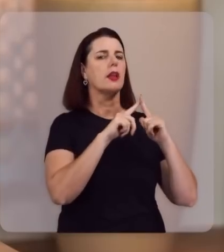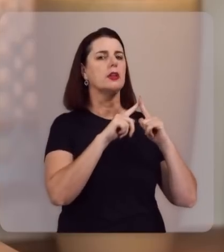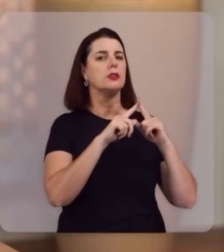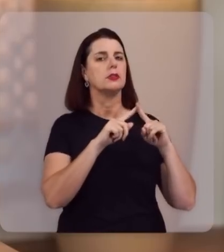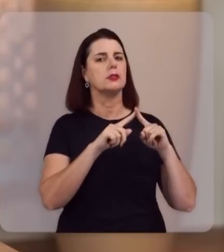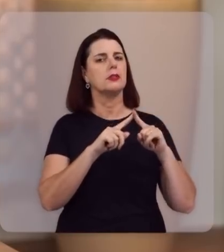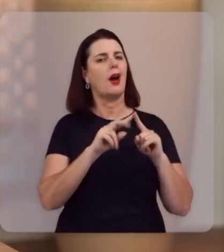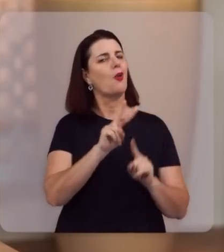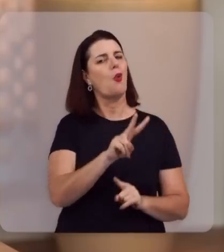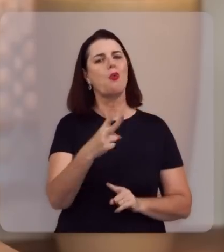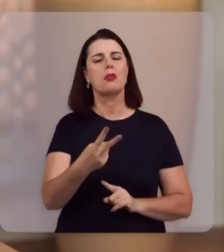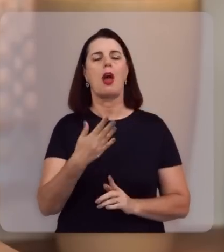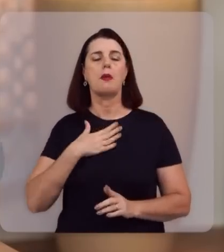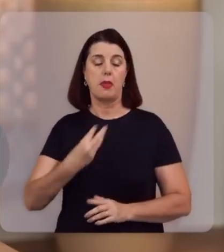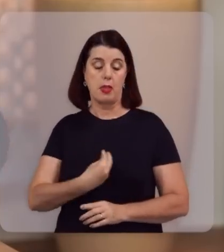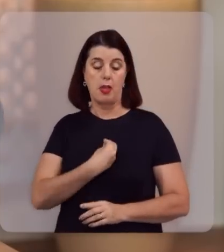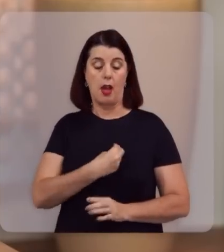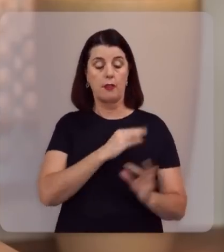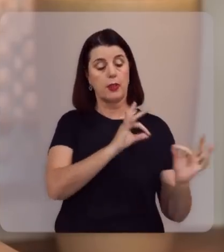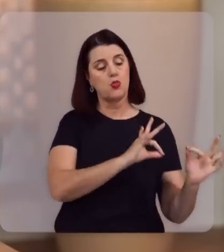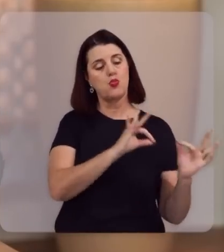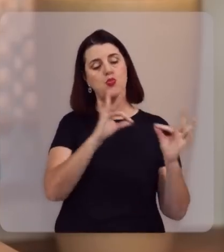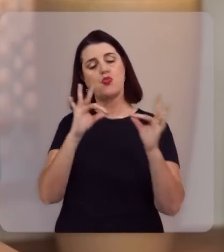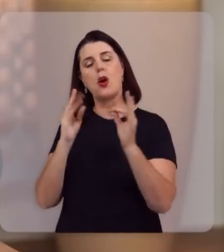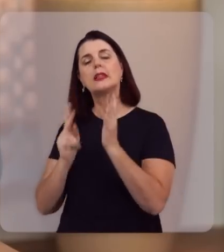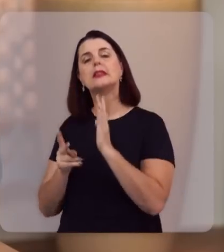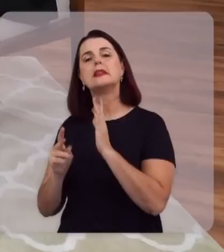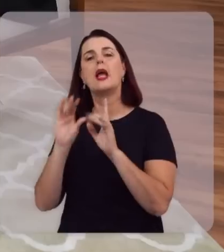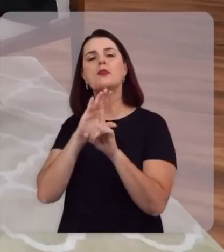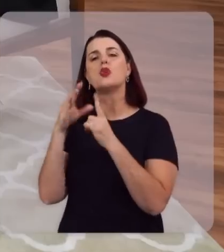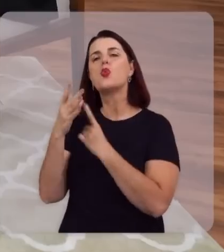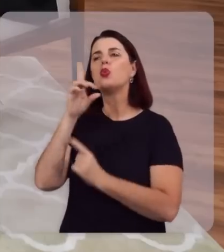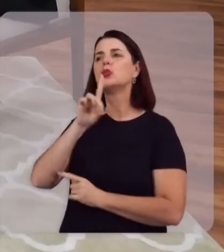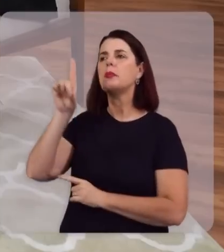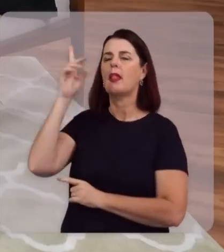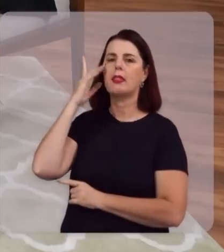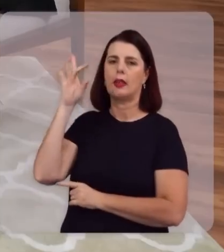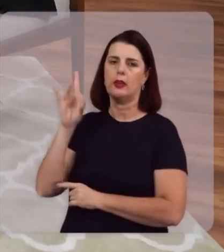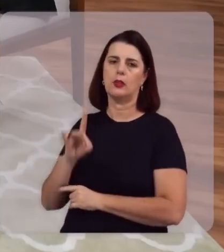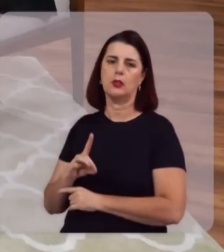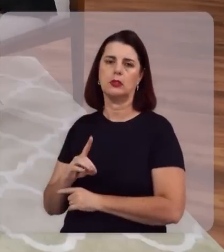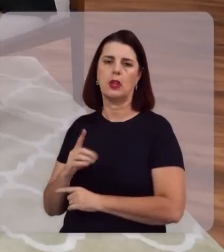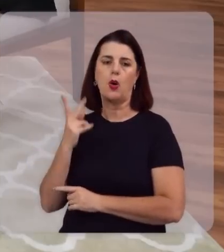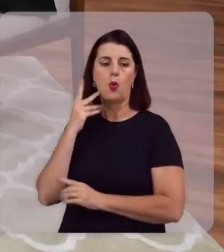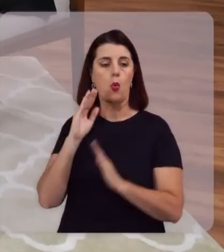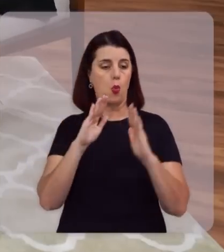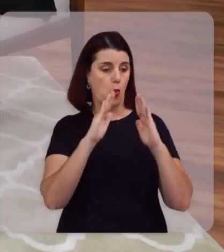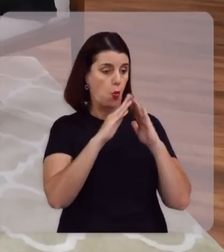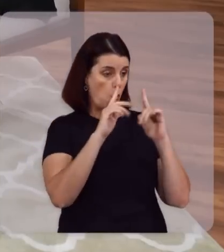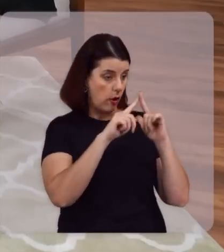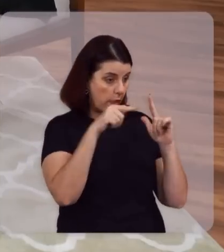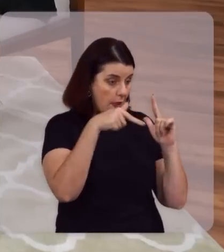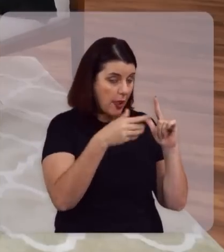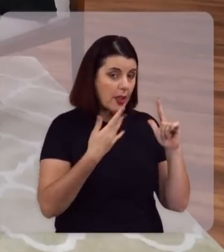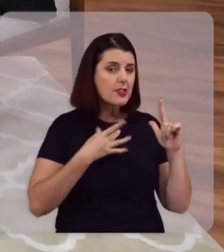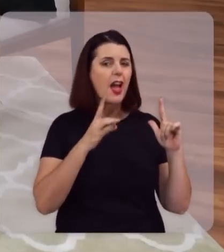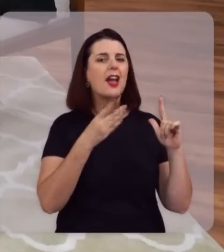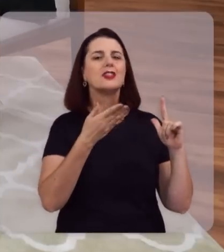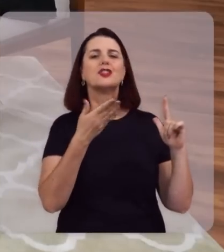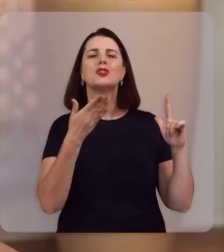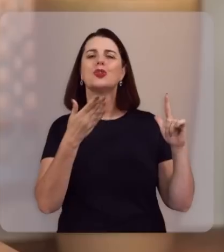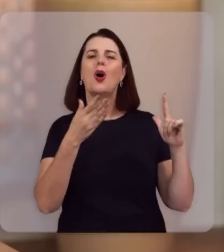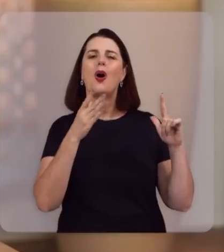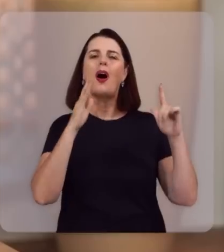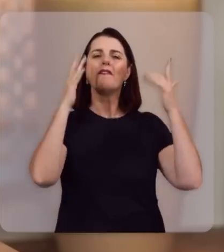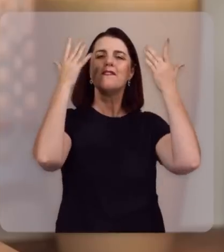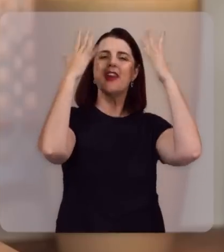público. Pelo contrário, a minha vida inteira é um ato de culto a Deus. O culto público é a culminação dessa vida de